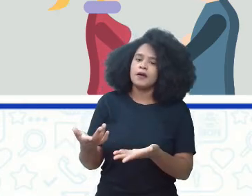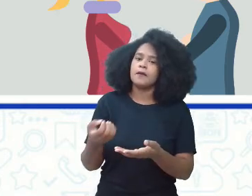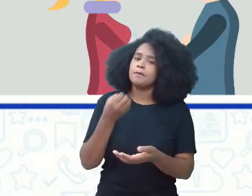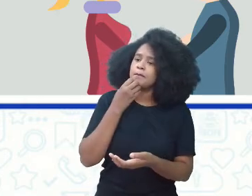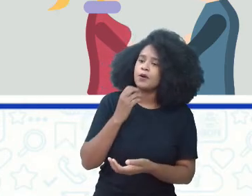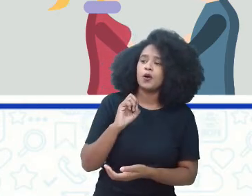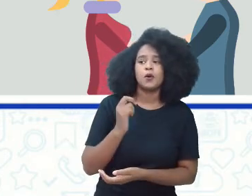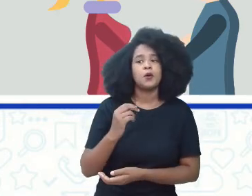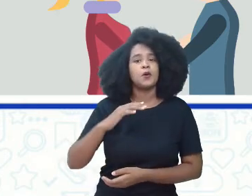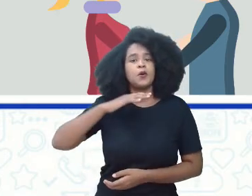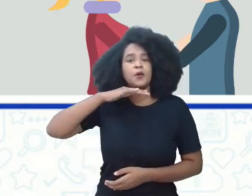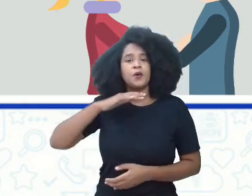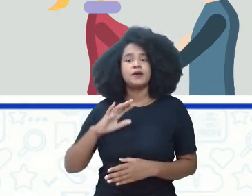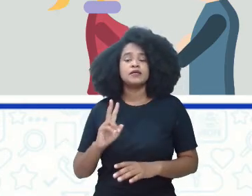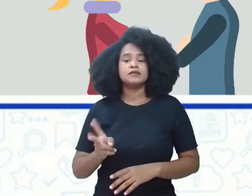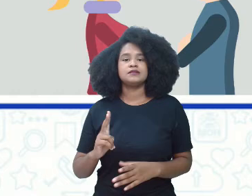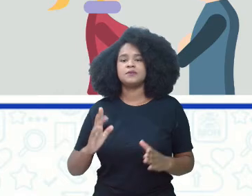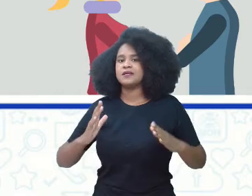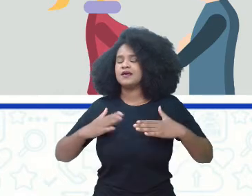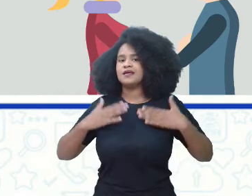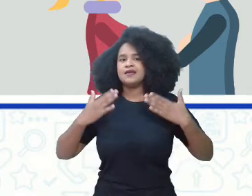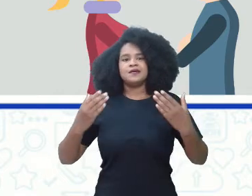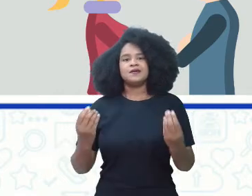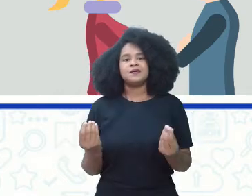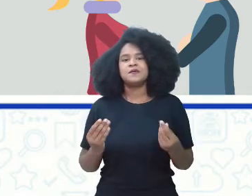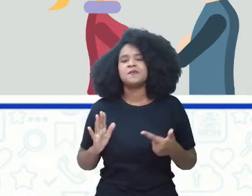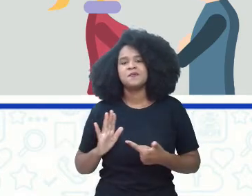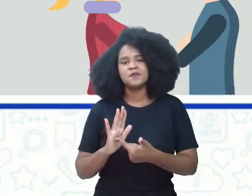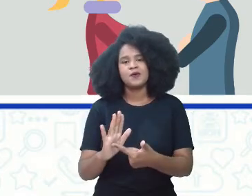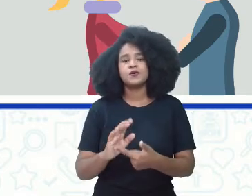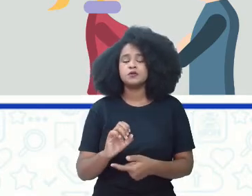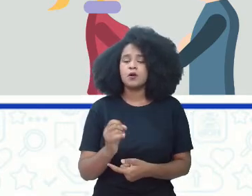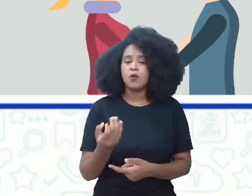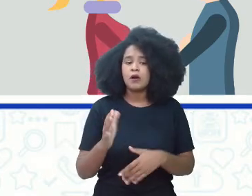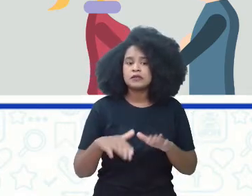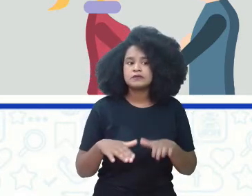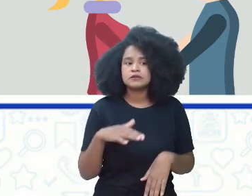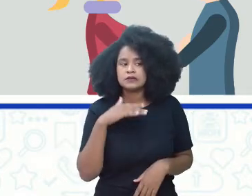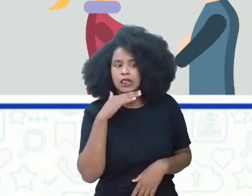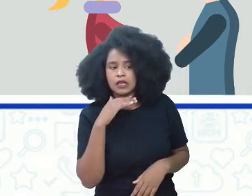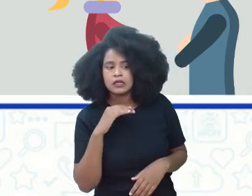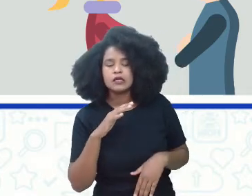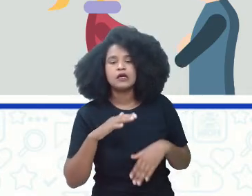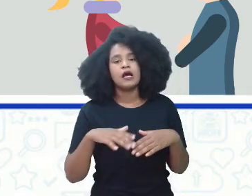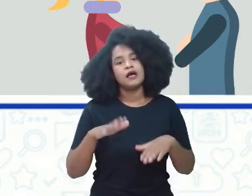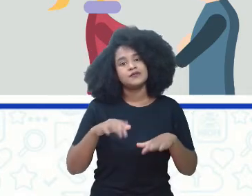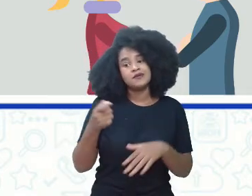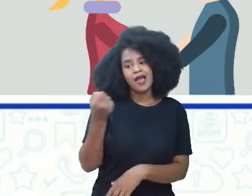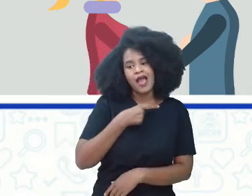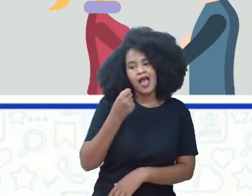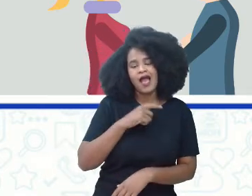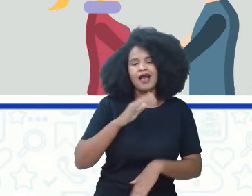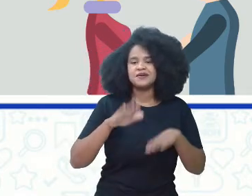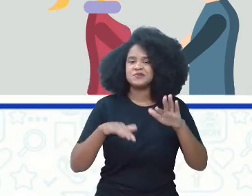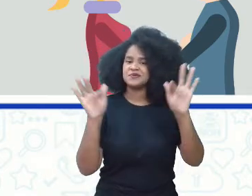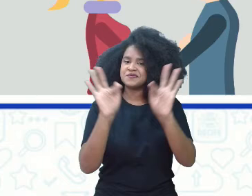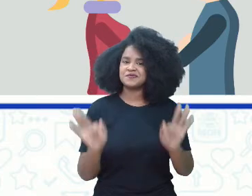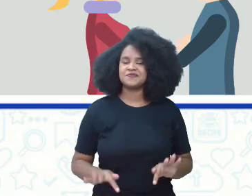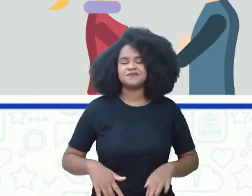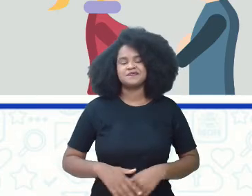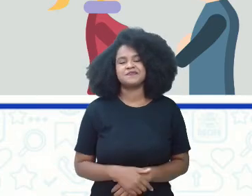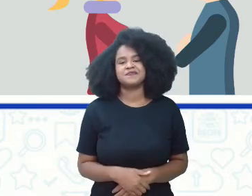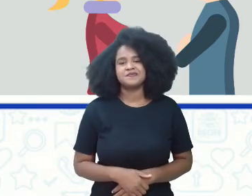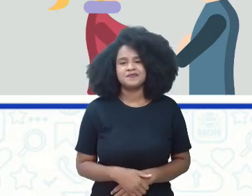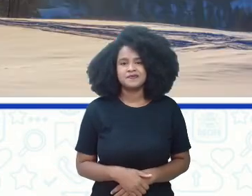ou má, surpreendente ou trágica, cômica ou feliz.